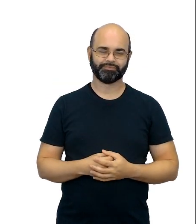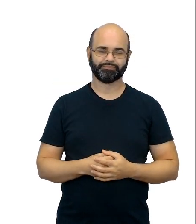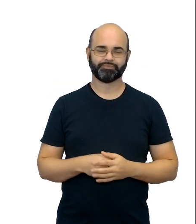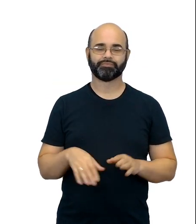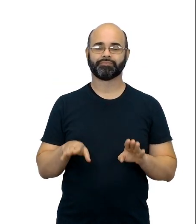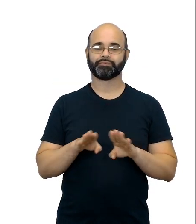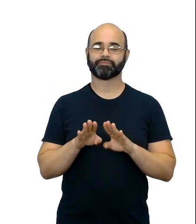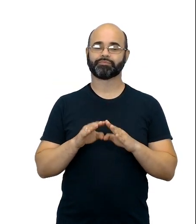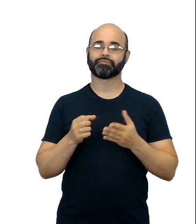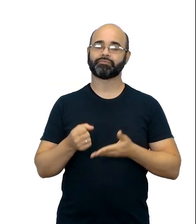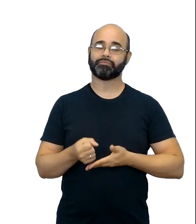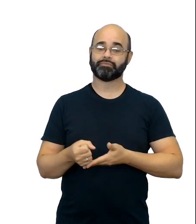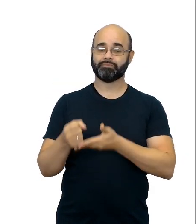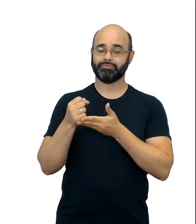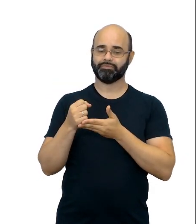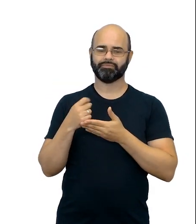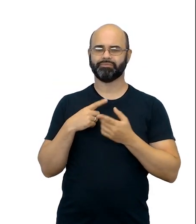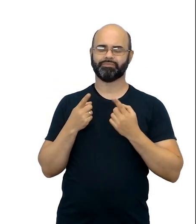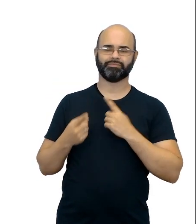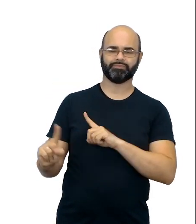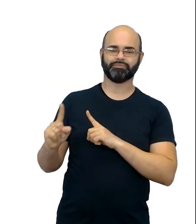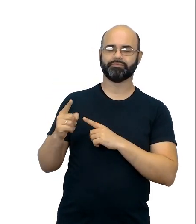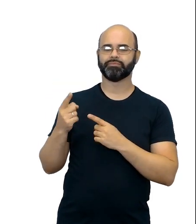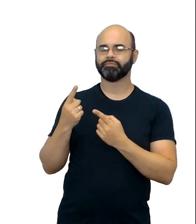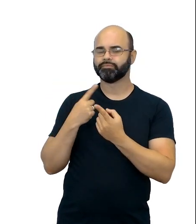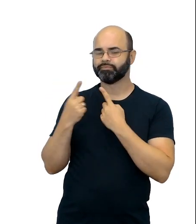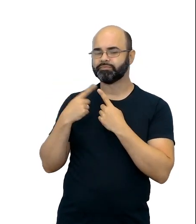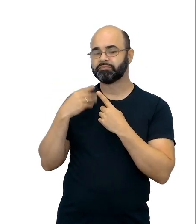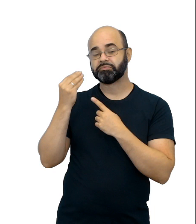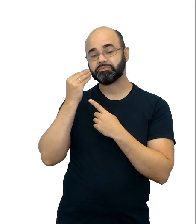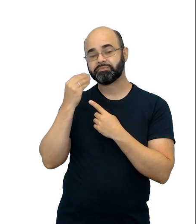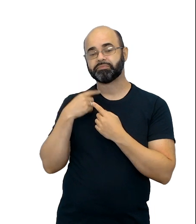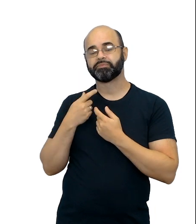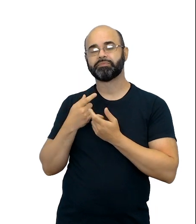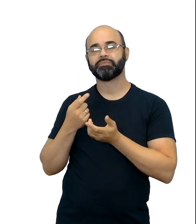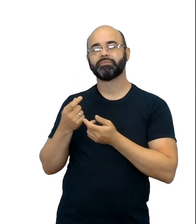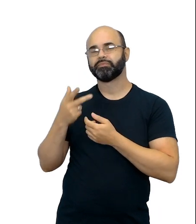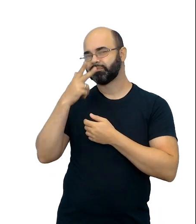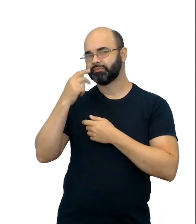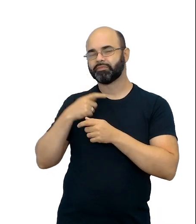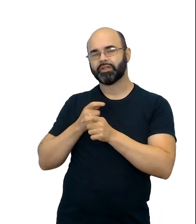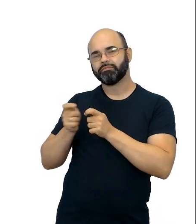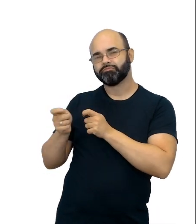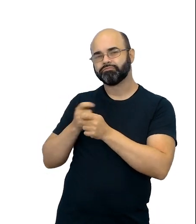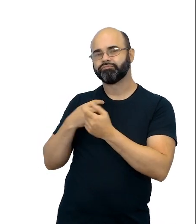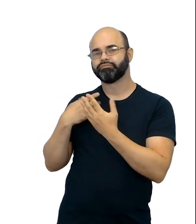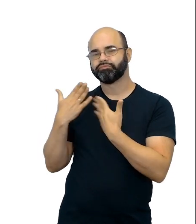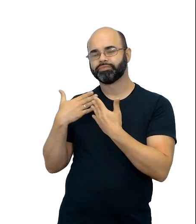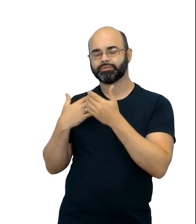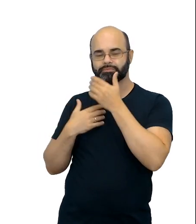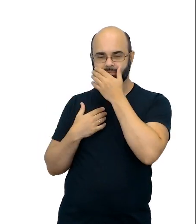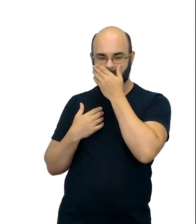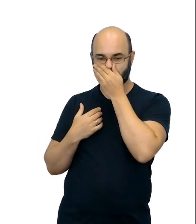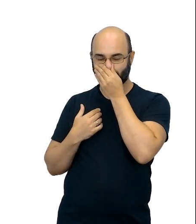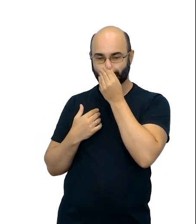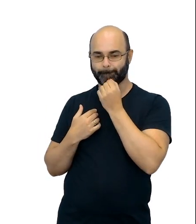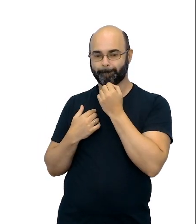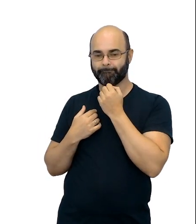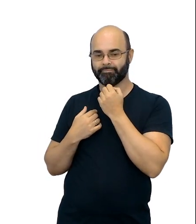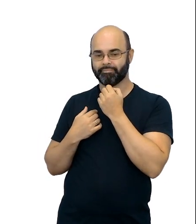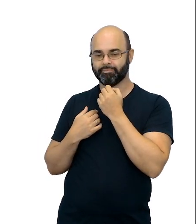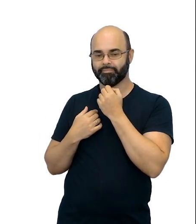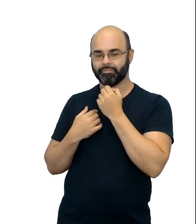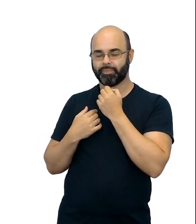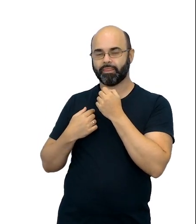sustentação, refutação e negociação de tomadas de posição. O tema, no caso aqui, o tema foi